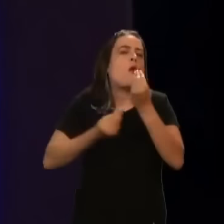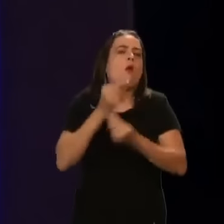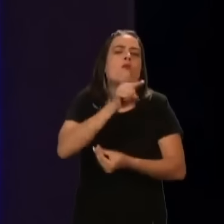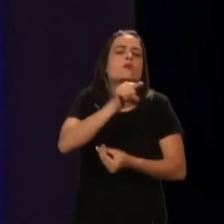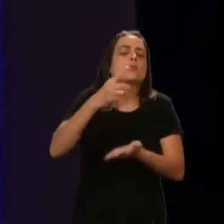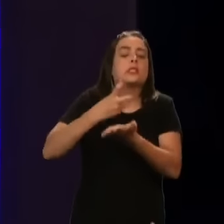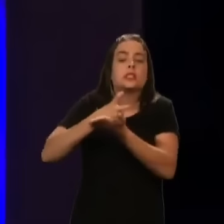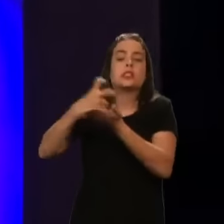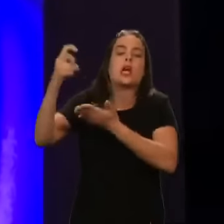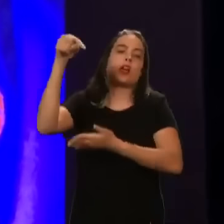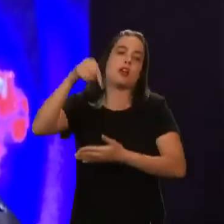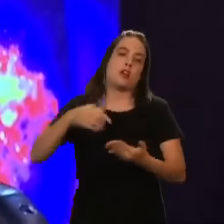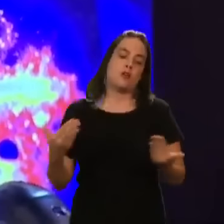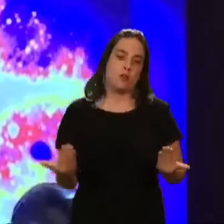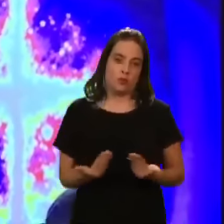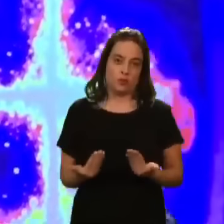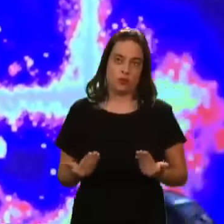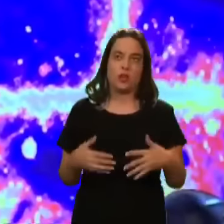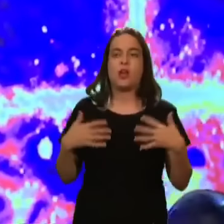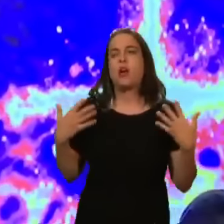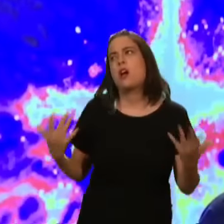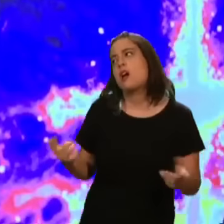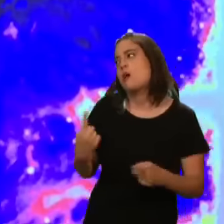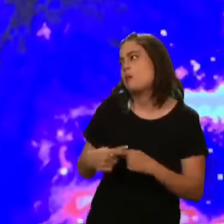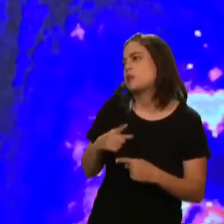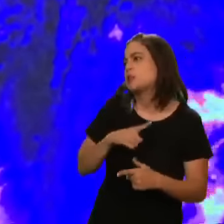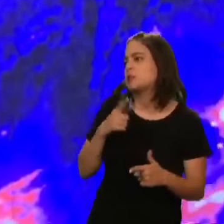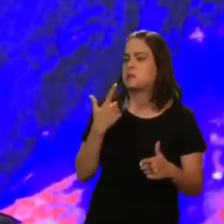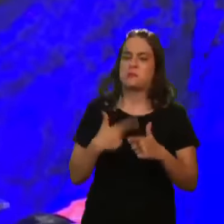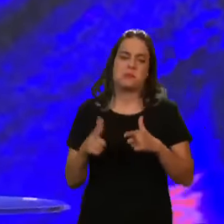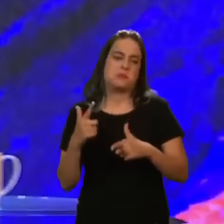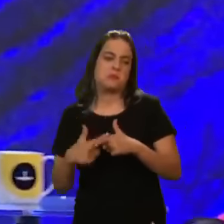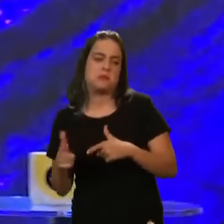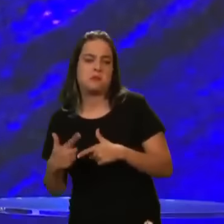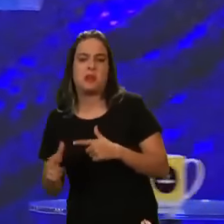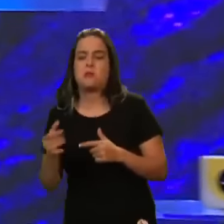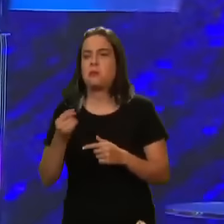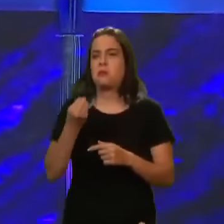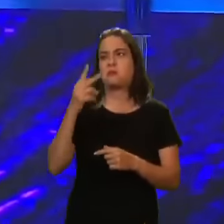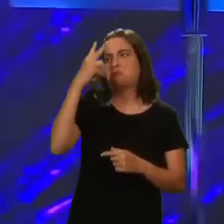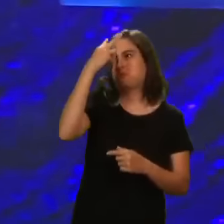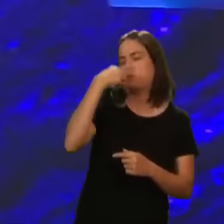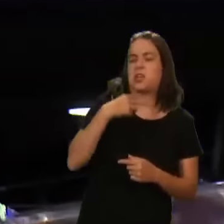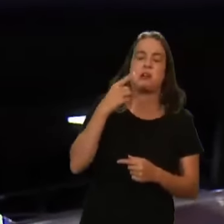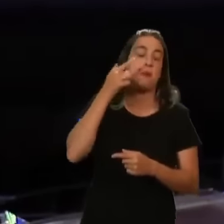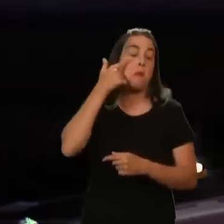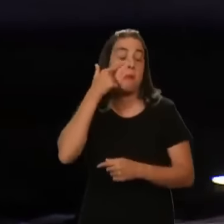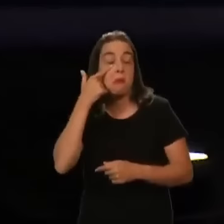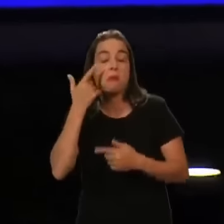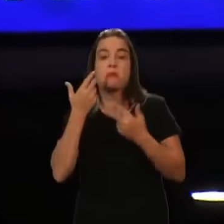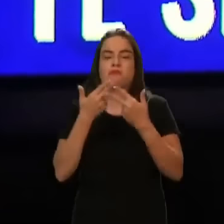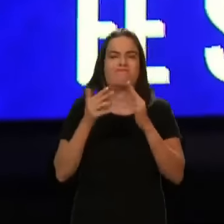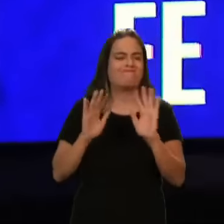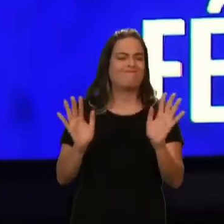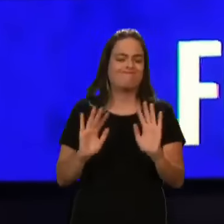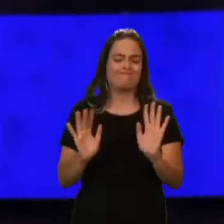hoje. Ah, é porque eu fiquei cego, porque eu cocei meu olho, porque eu tomei um tiro.